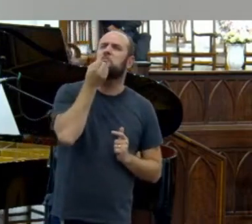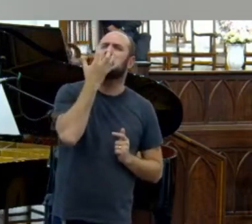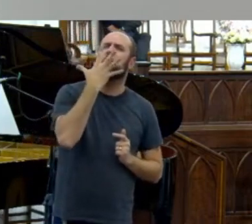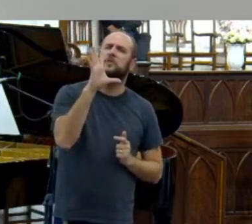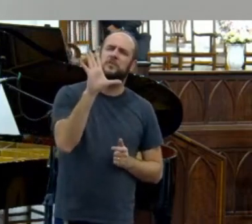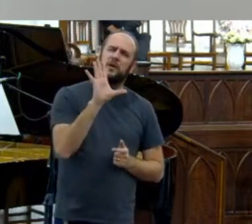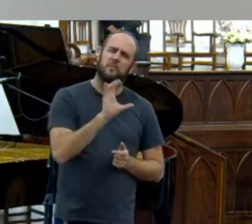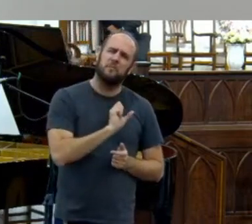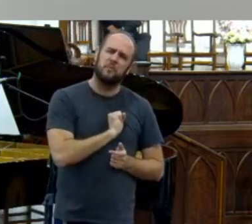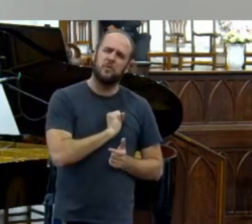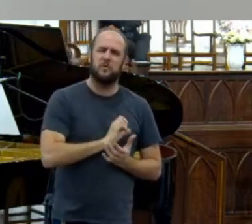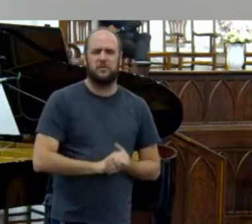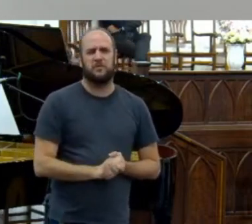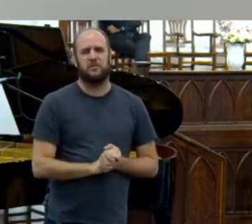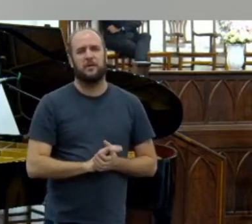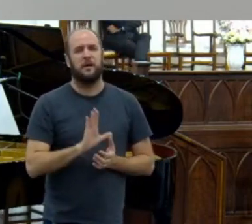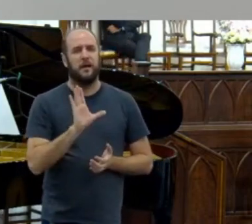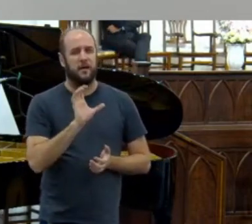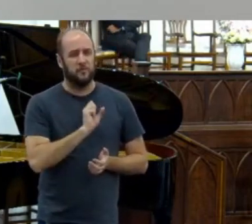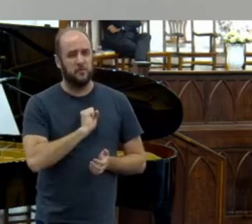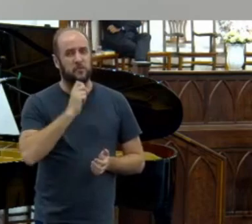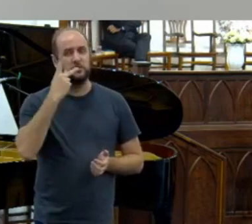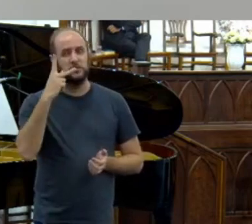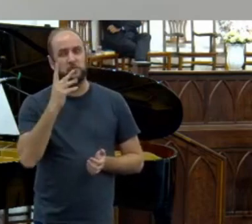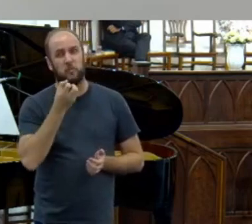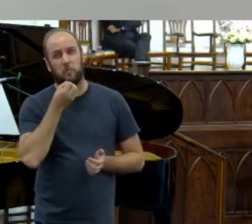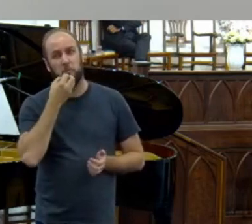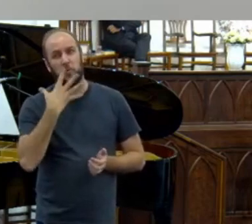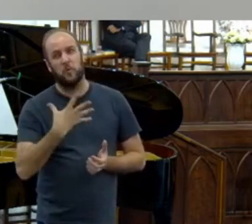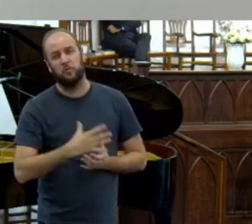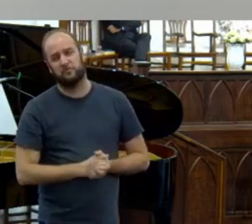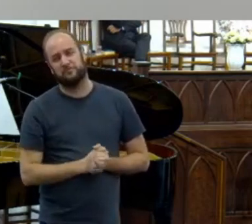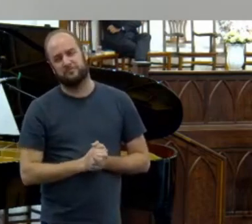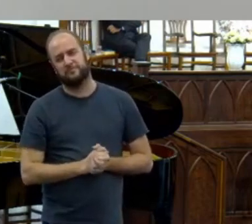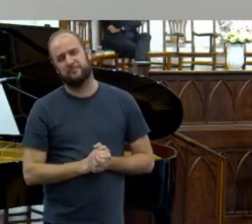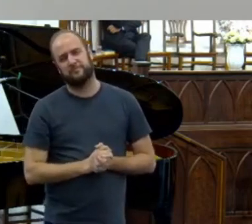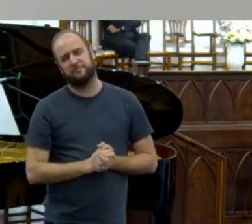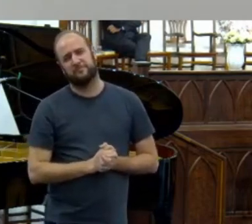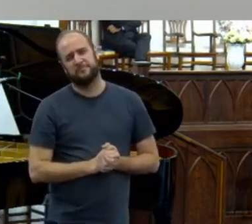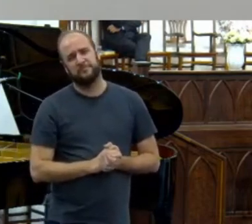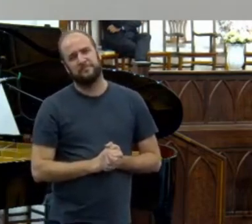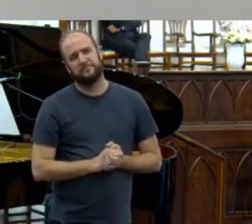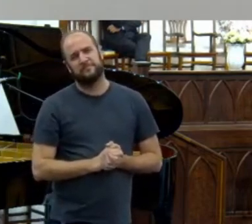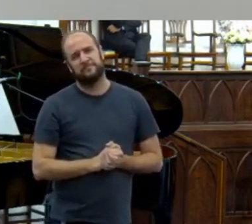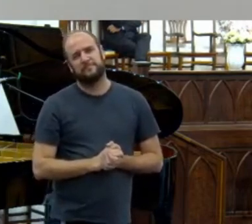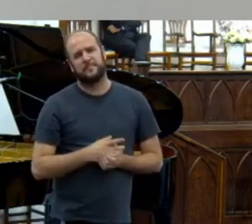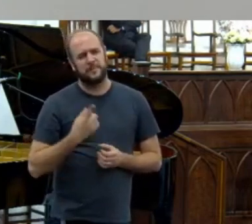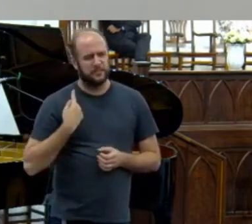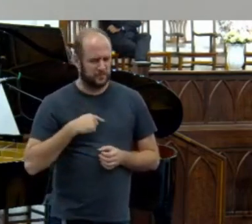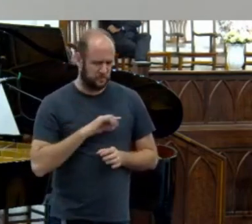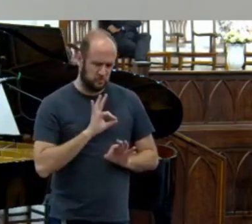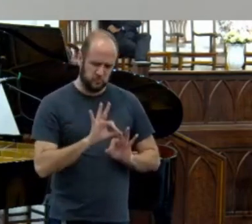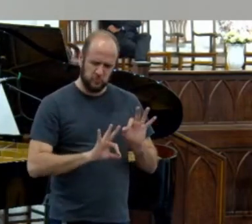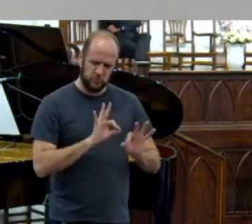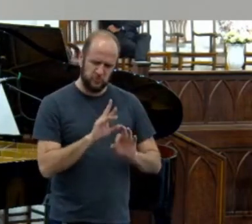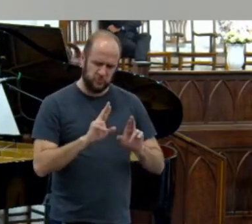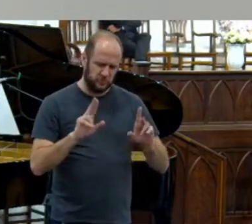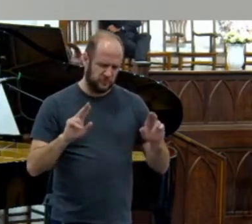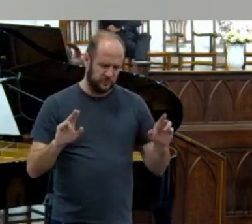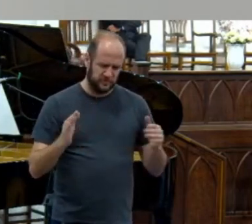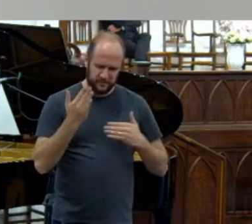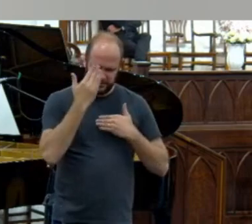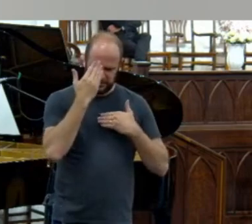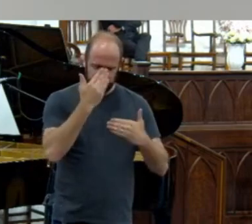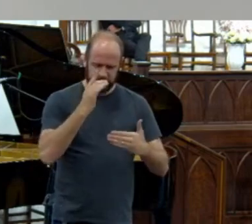amorosa e pelo seu amor bondoso. Nós temos muitas razões para dar graças a Deus,